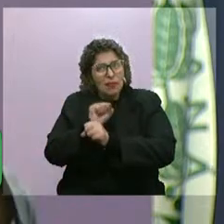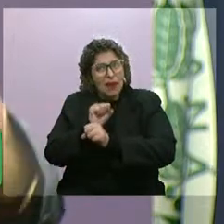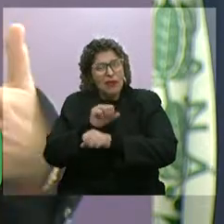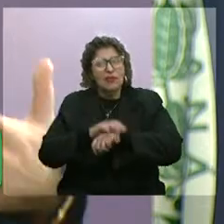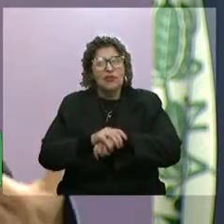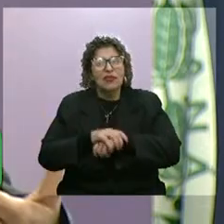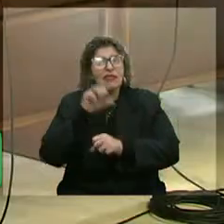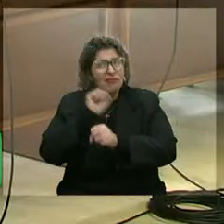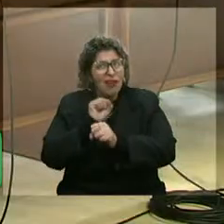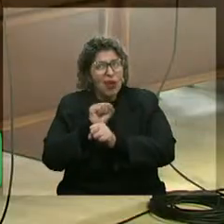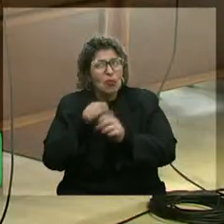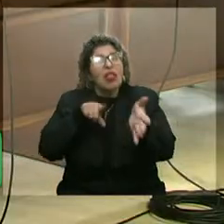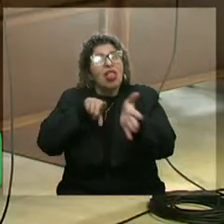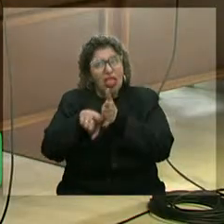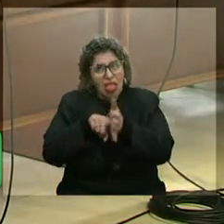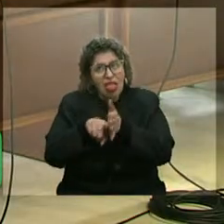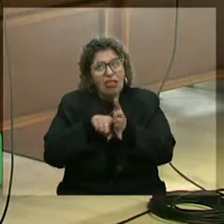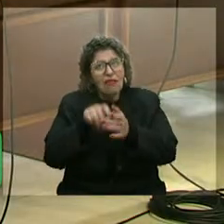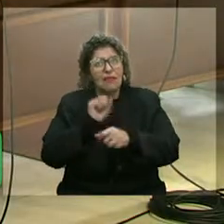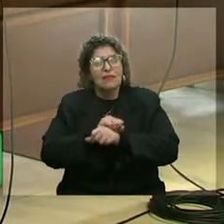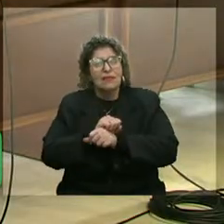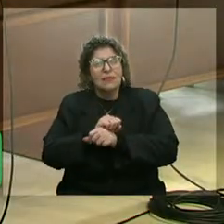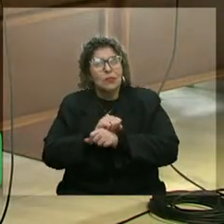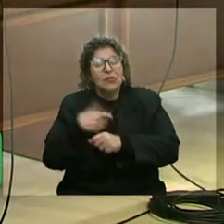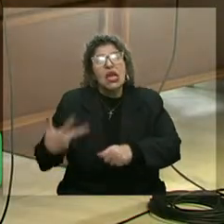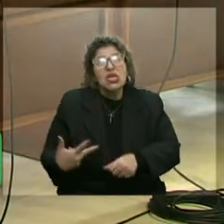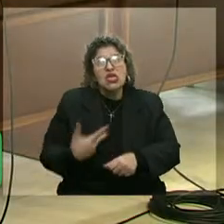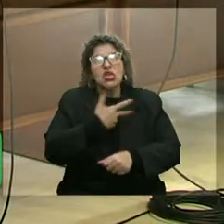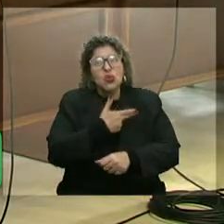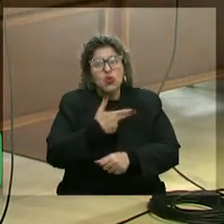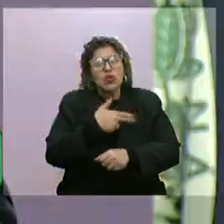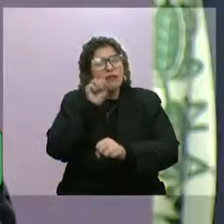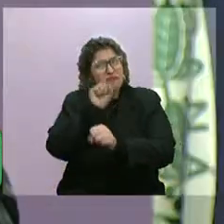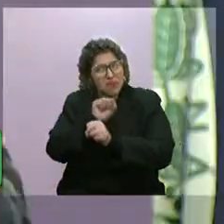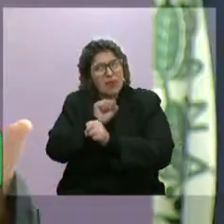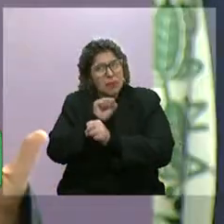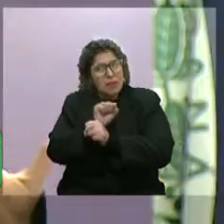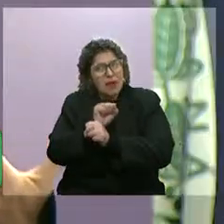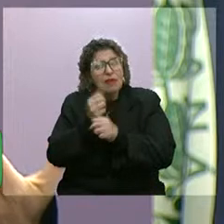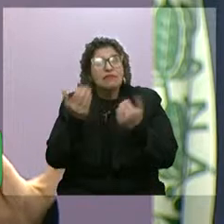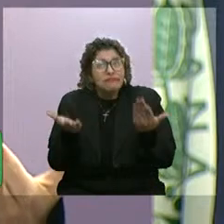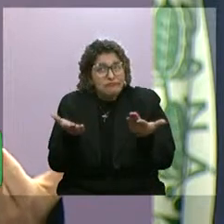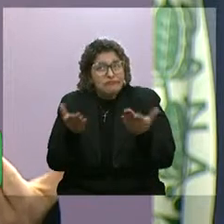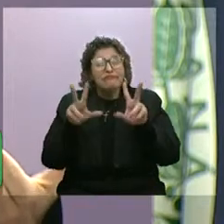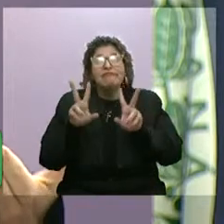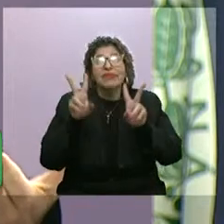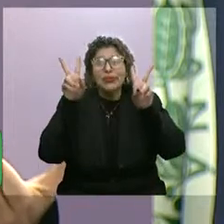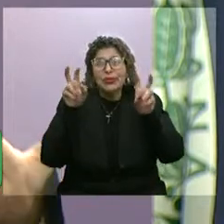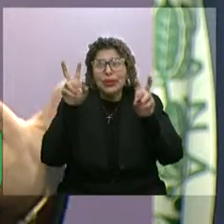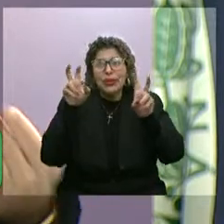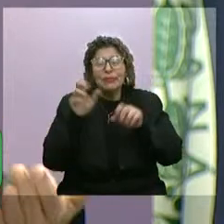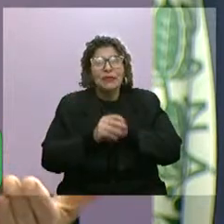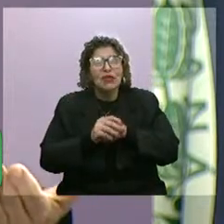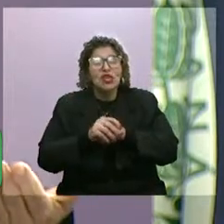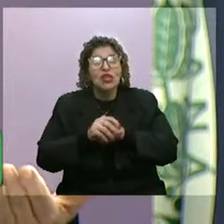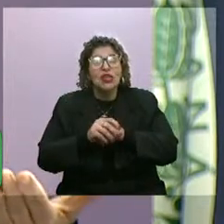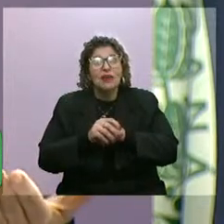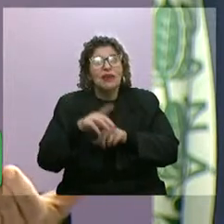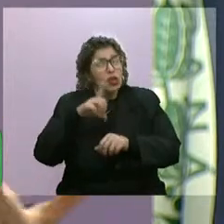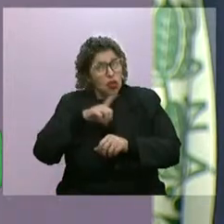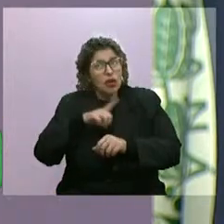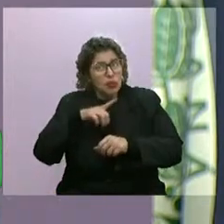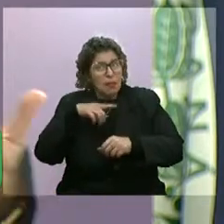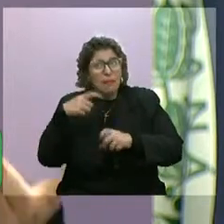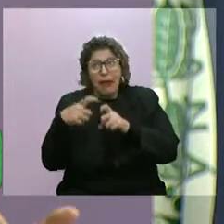fazem, do tempo de espera do exame, do tempo de espera da cirurgia. Claro que este é um tema que eles ficam dizendo que os médicos vão ter